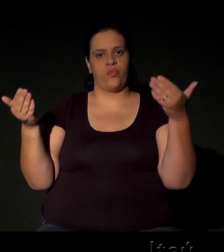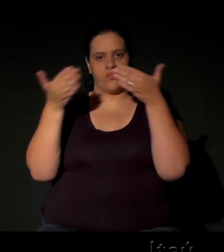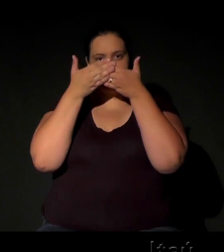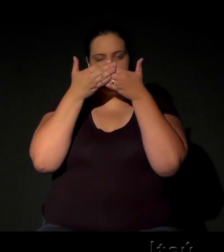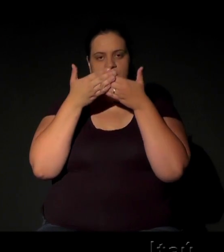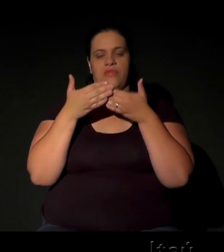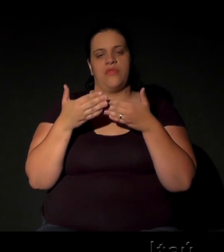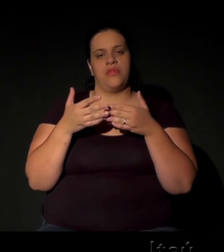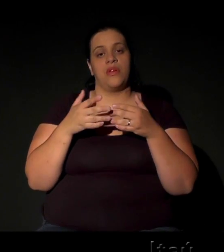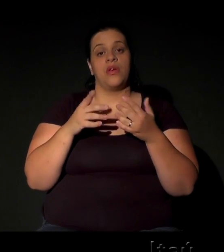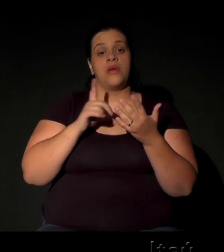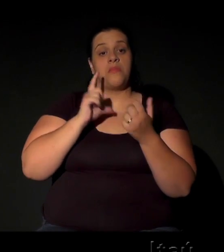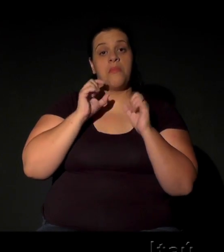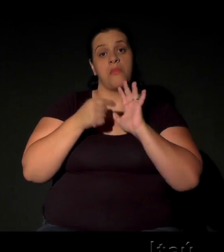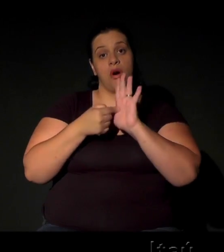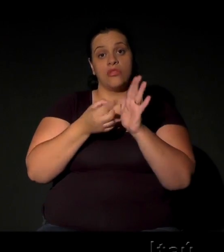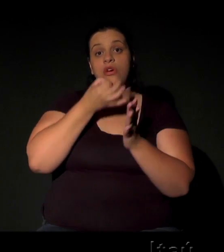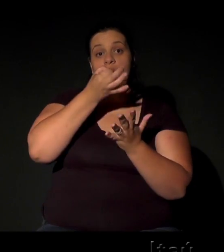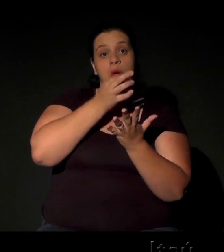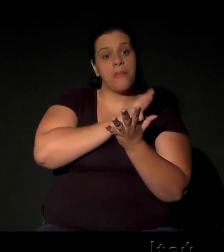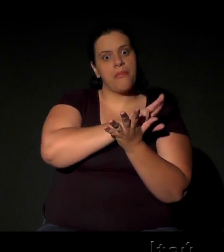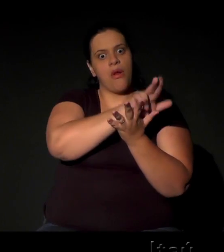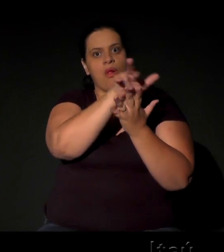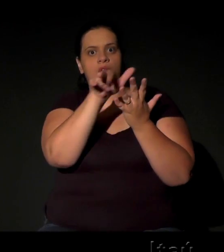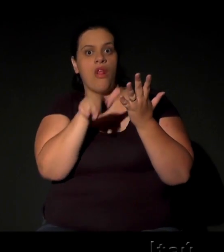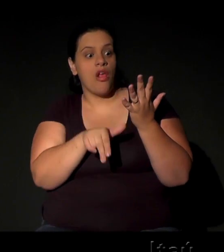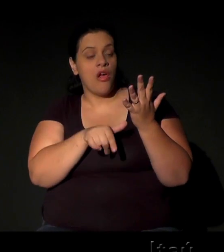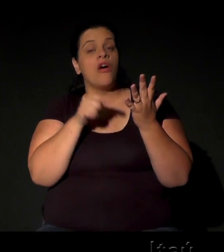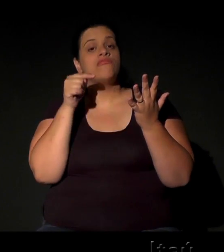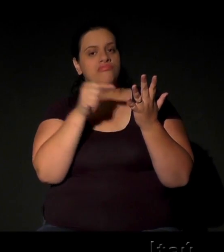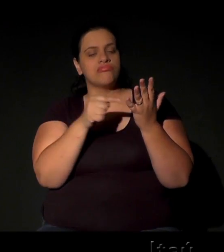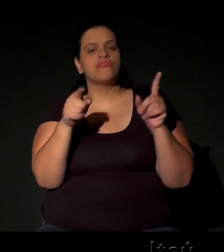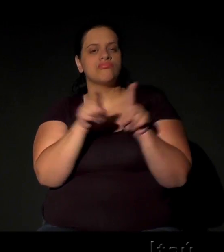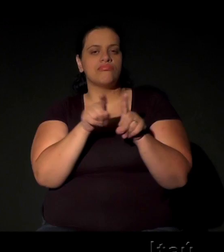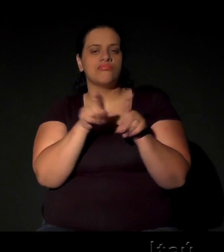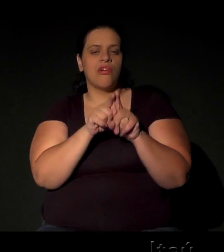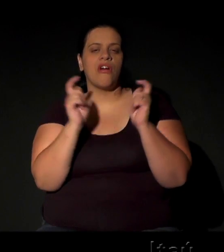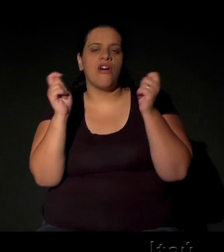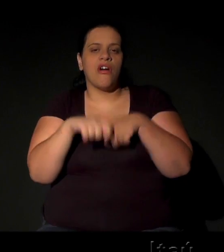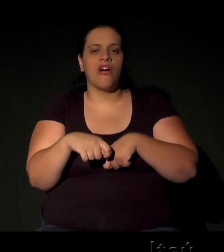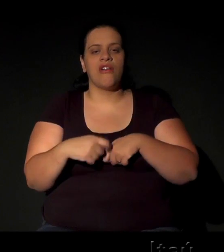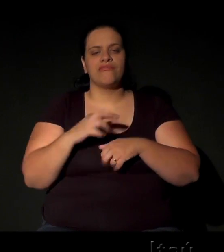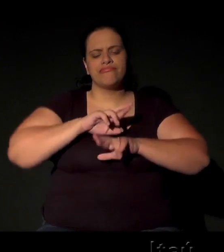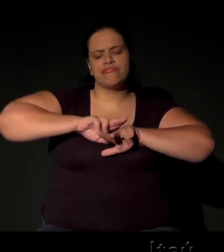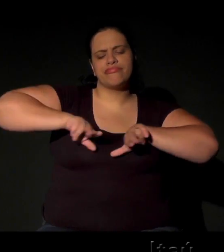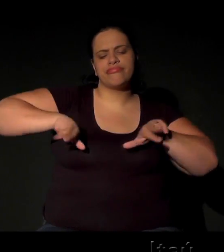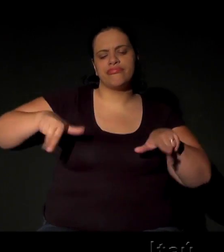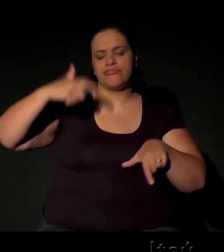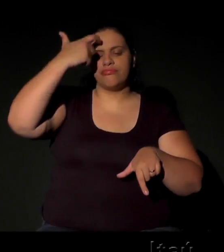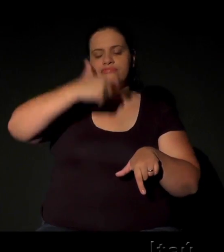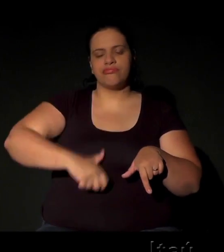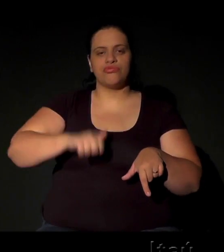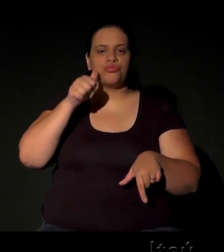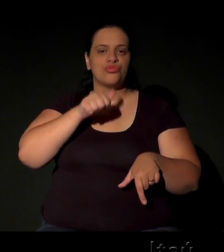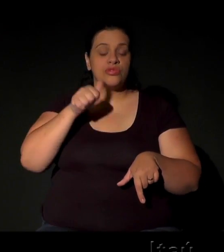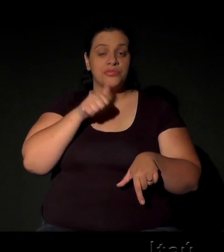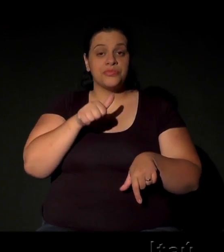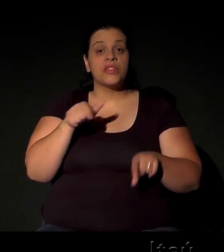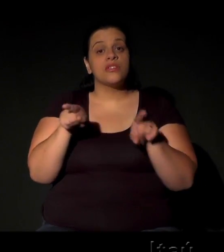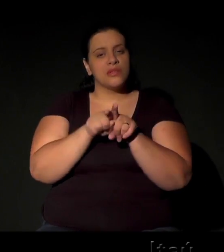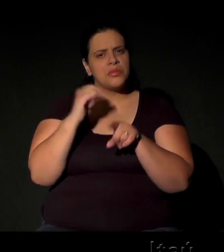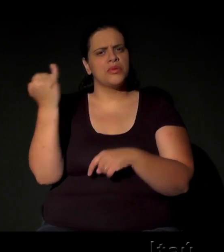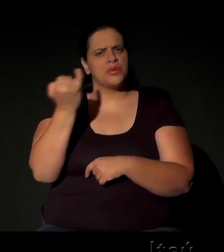e acho que esse plural ele é muito importante porque mostra que existem várias possibilidades de ser mulher né o quanto que é